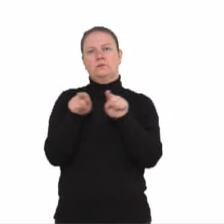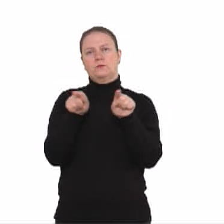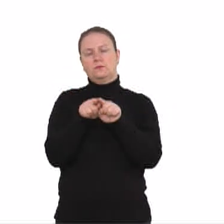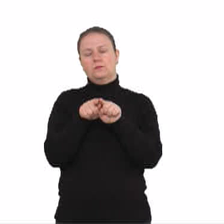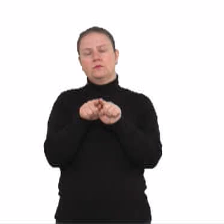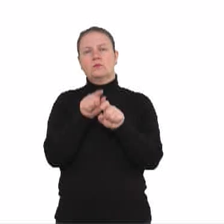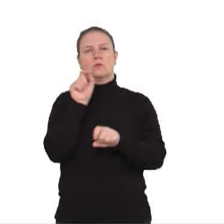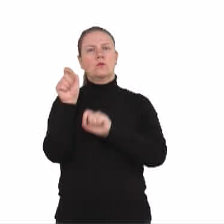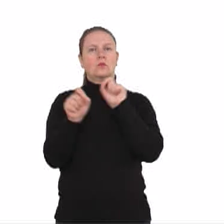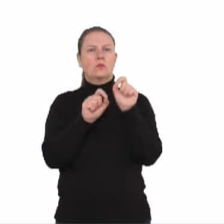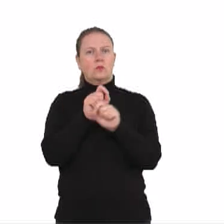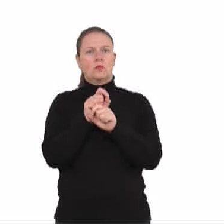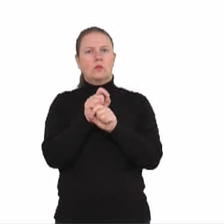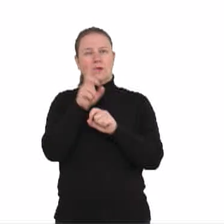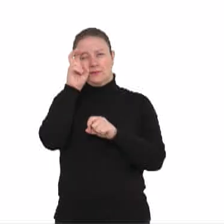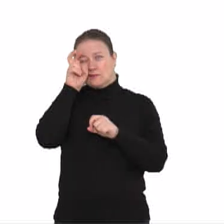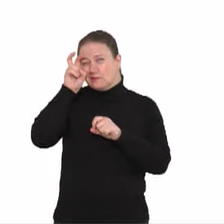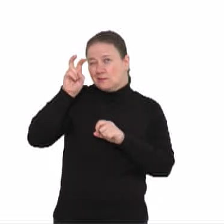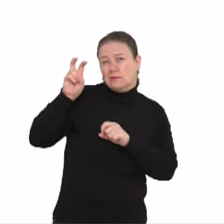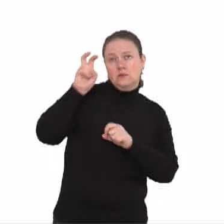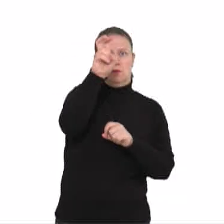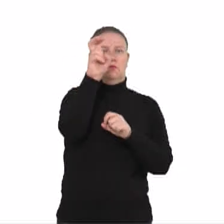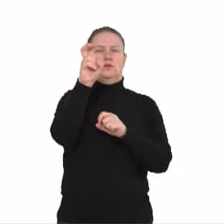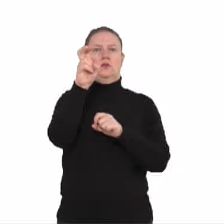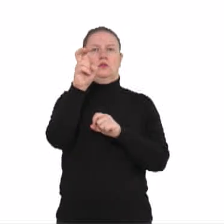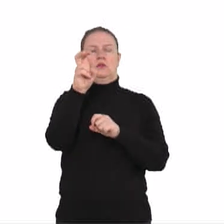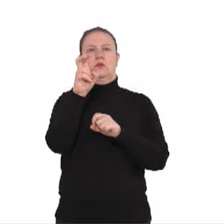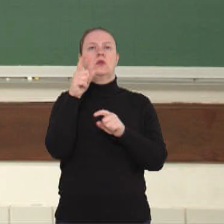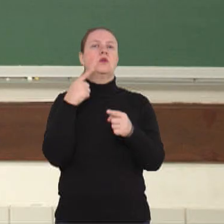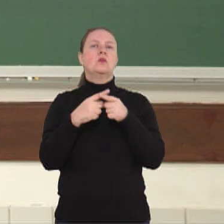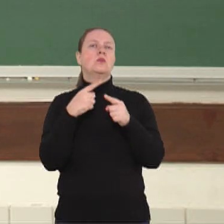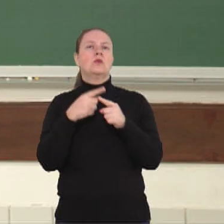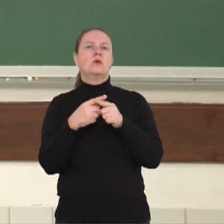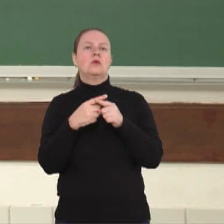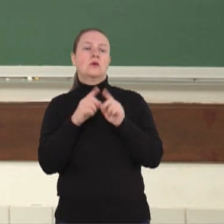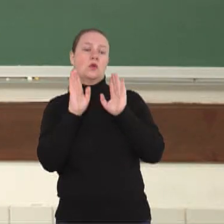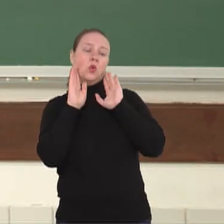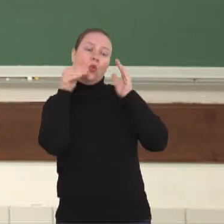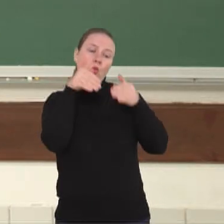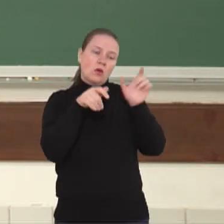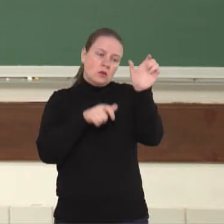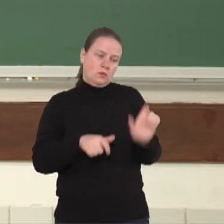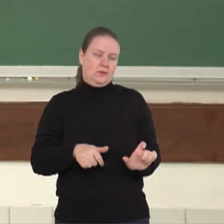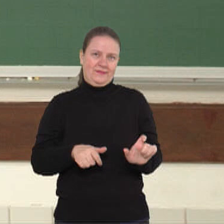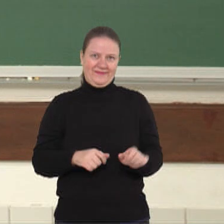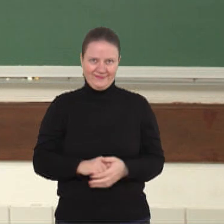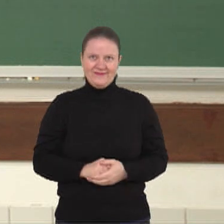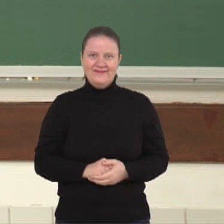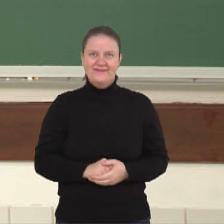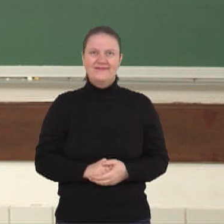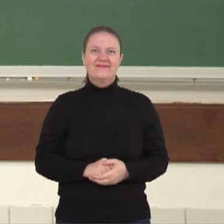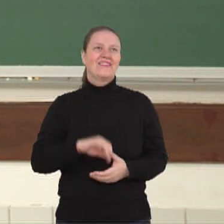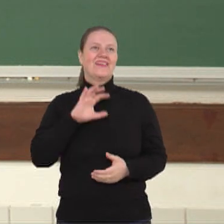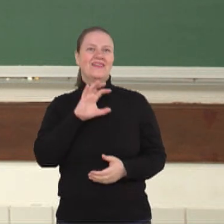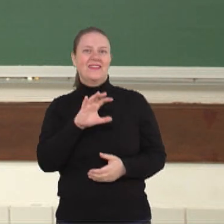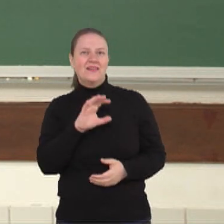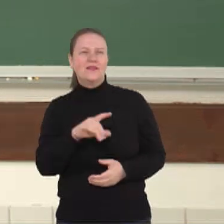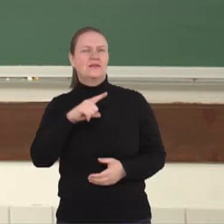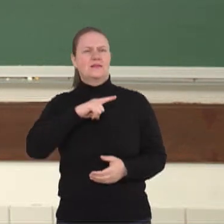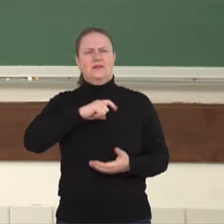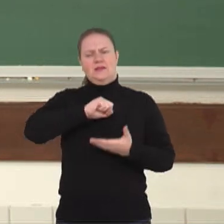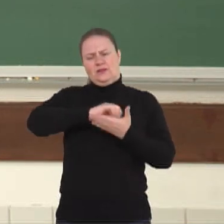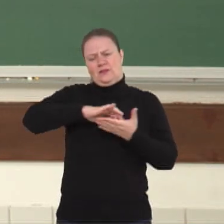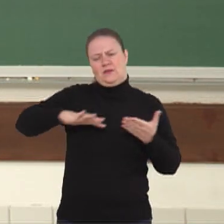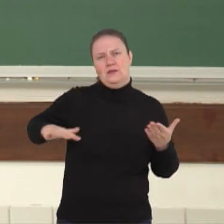sujeito, prodígio da natureza. Por quê? Porque está se referindo a Johnson, ok? É isso, gente, tem mais atividade,